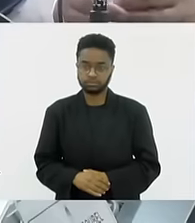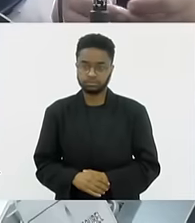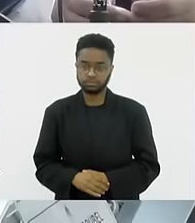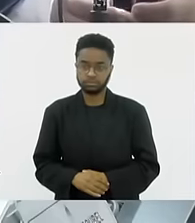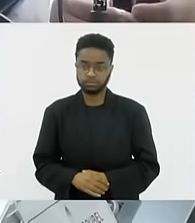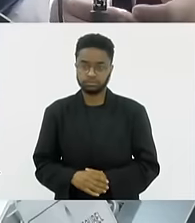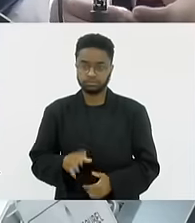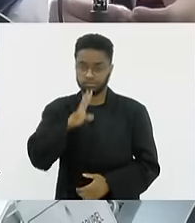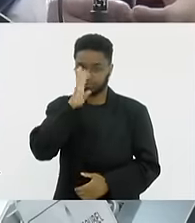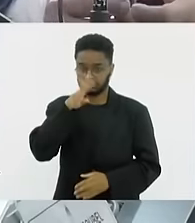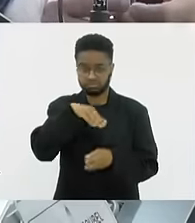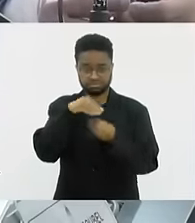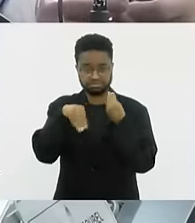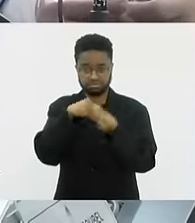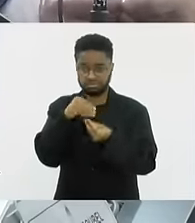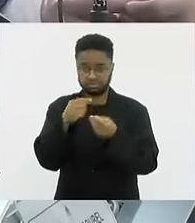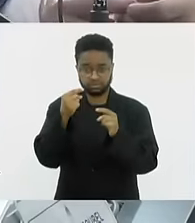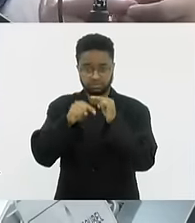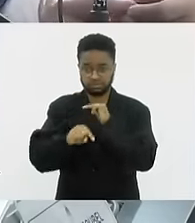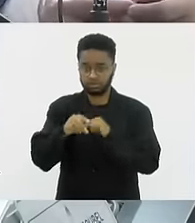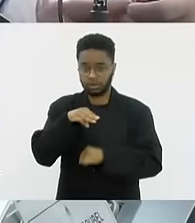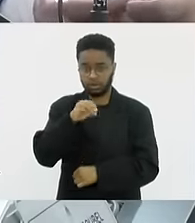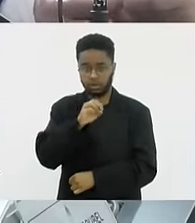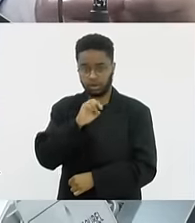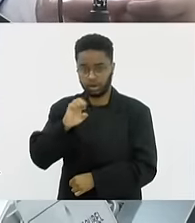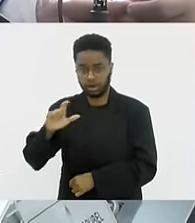estarrecedor, inaceitável, imoral, ilegal,